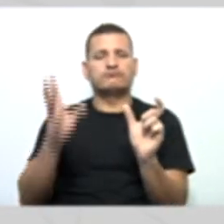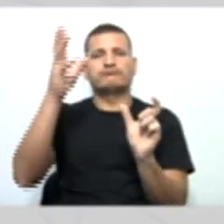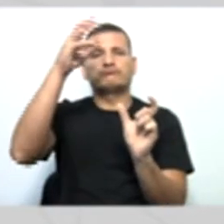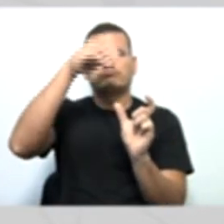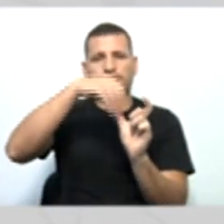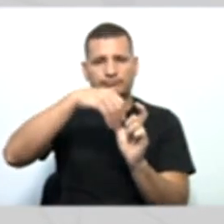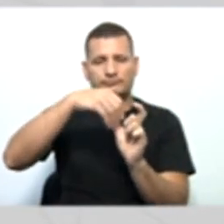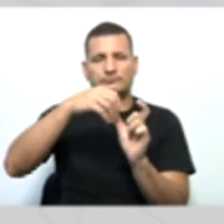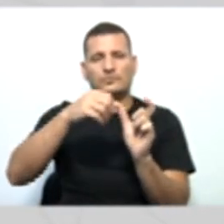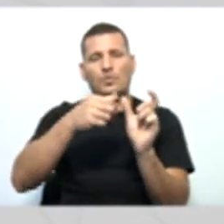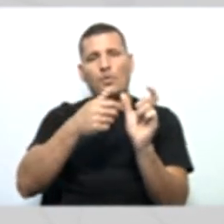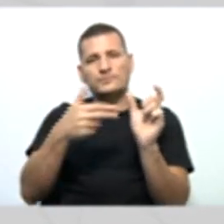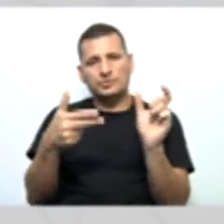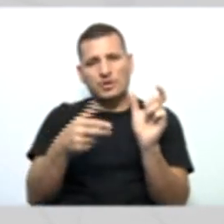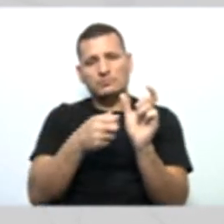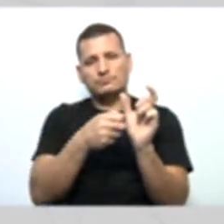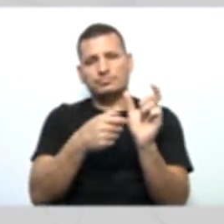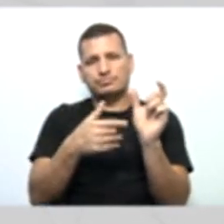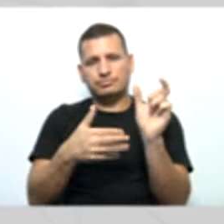hierarquias.